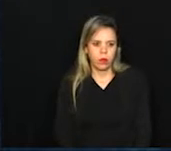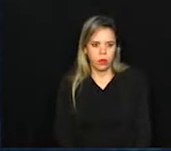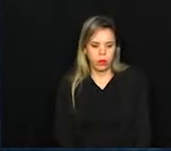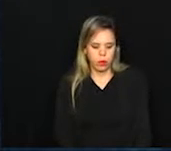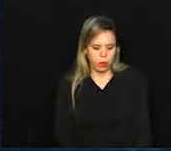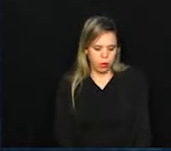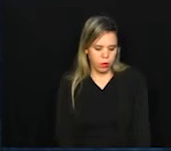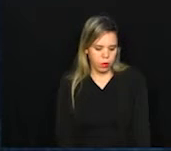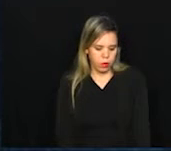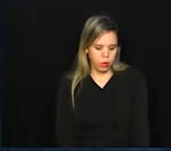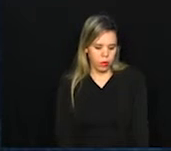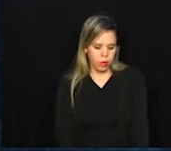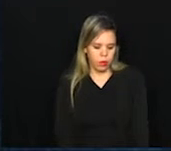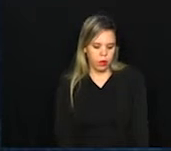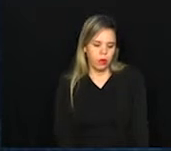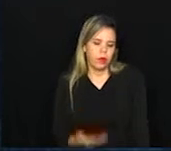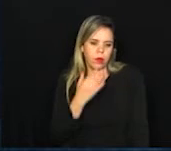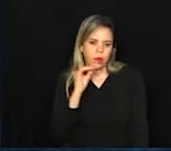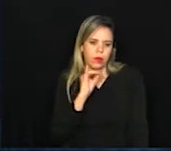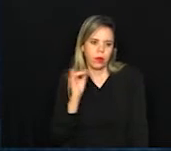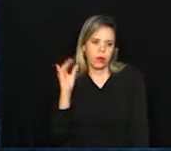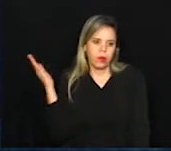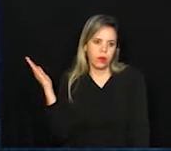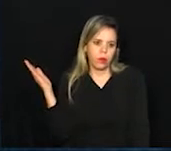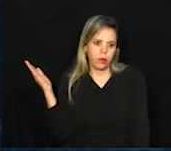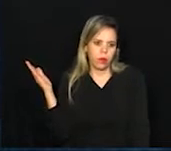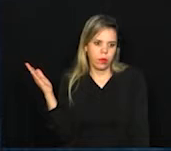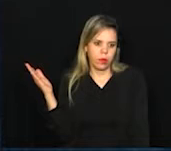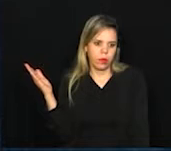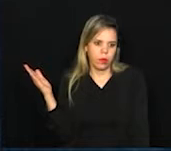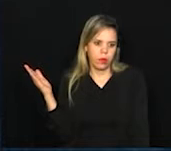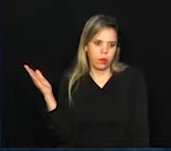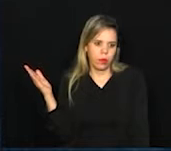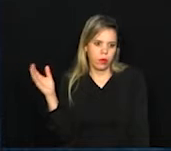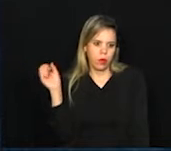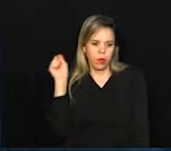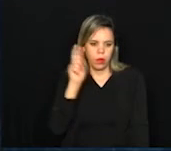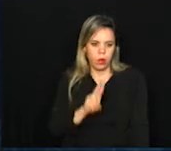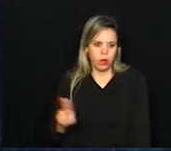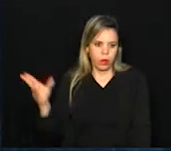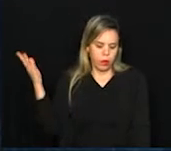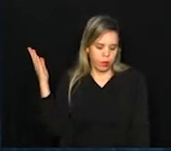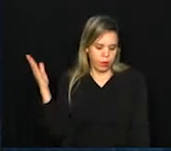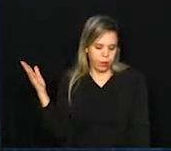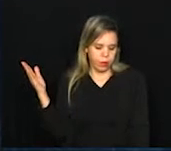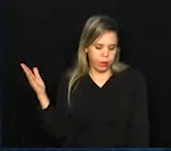126.141 casos. Indaiatuba, 28.970. Sumaré,